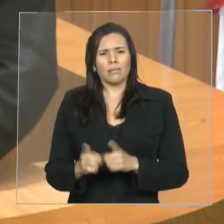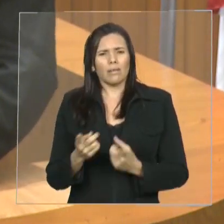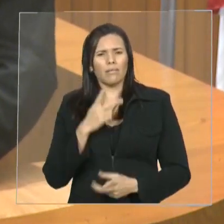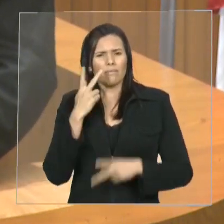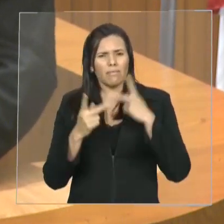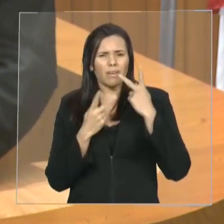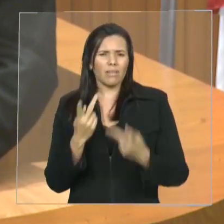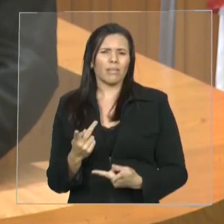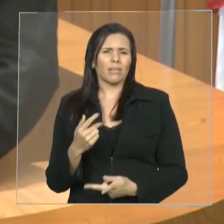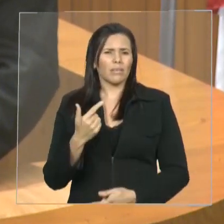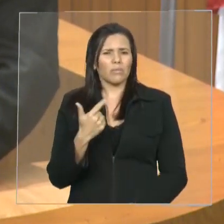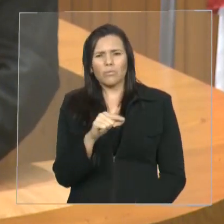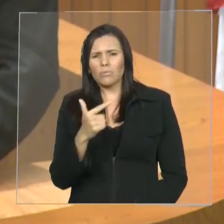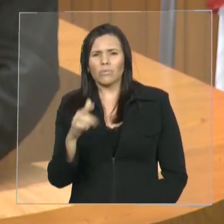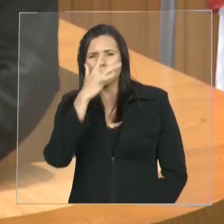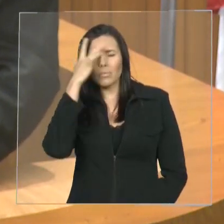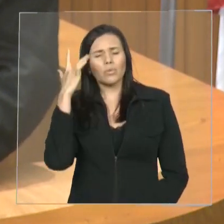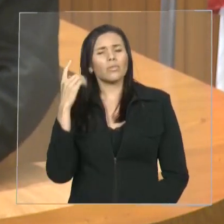passada.